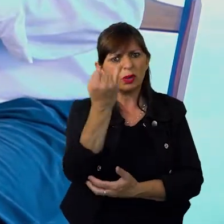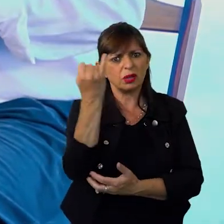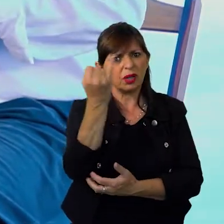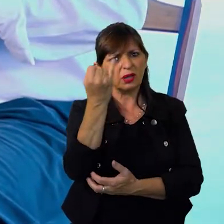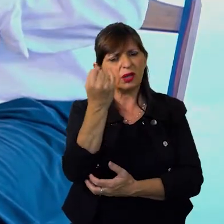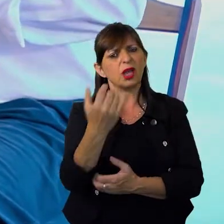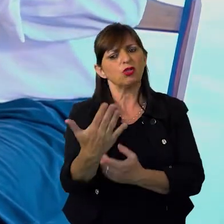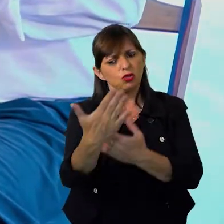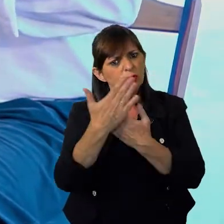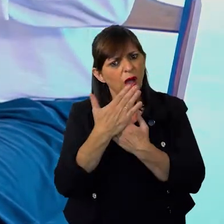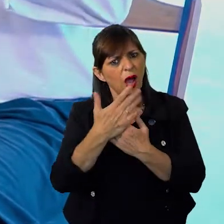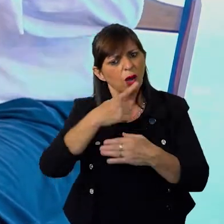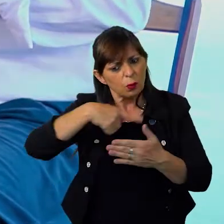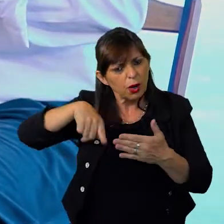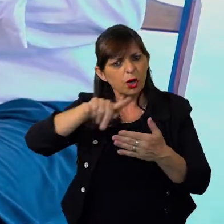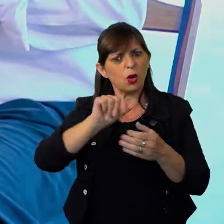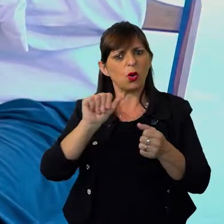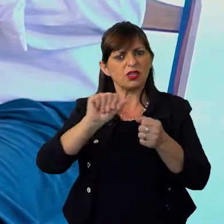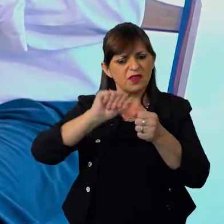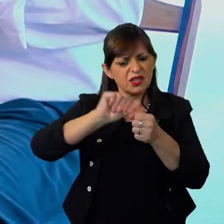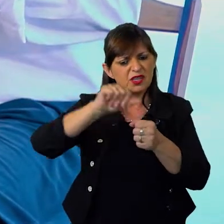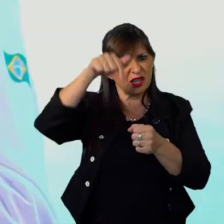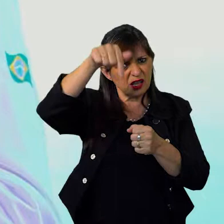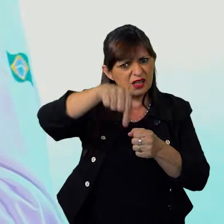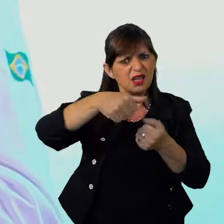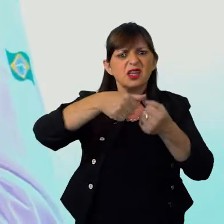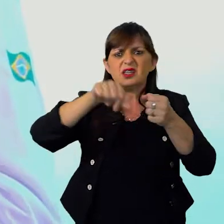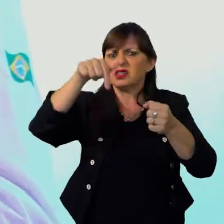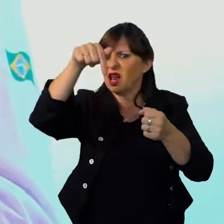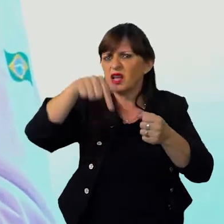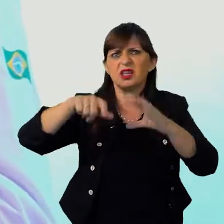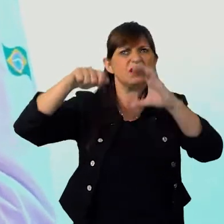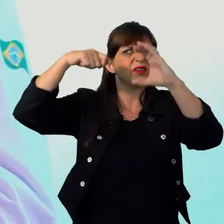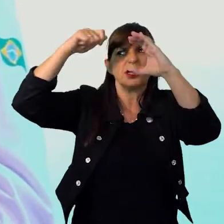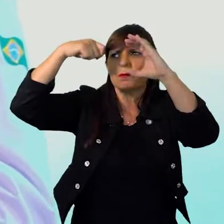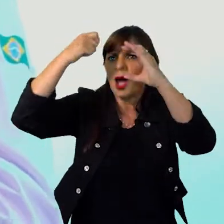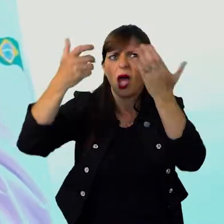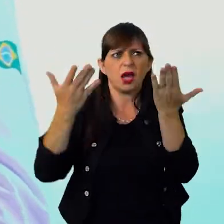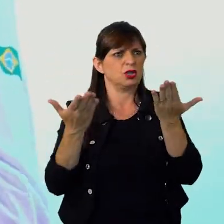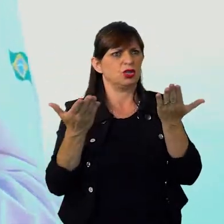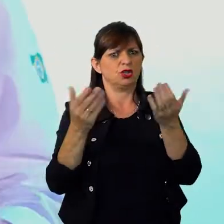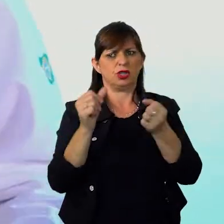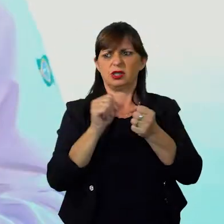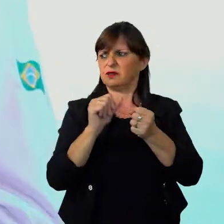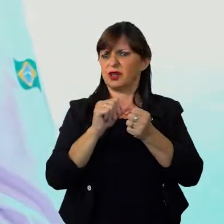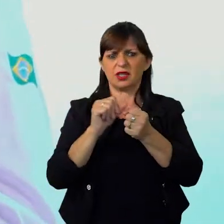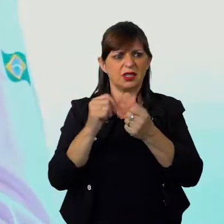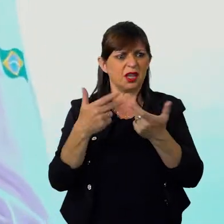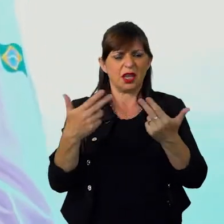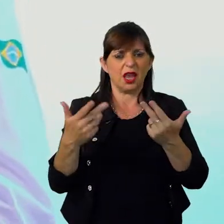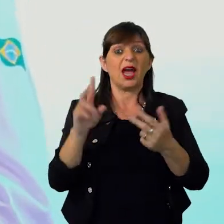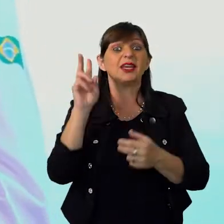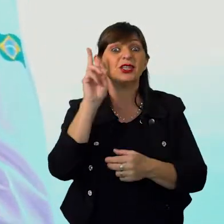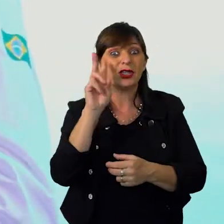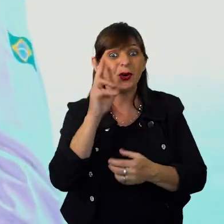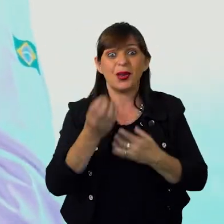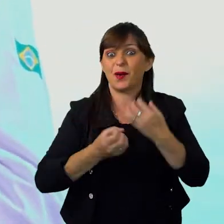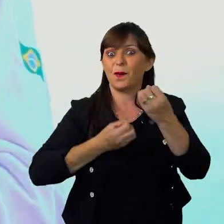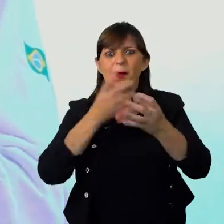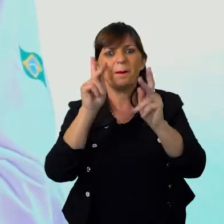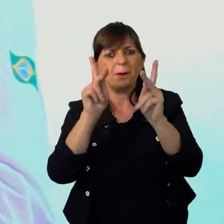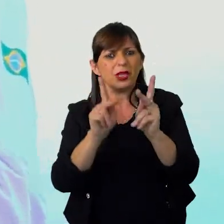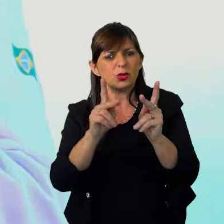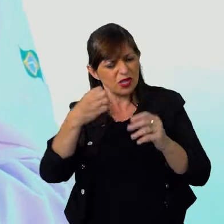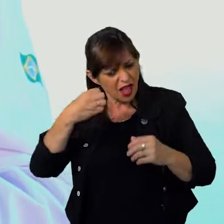mais ou menos participação Mas obrigado a todos que nos acolheram com muito carinho pessoal dos Balneários o pessoal que nos